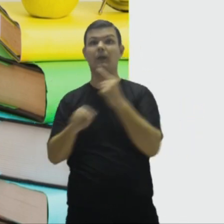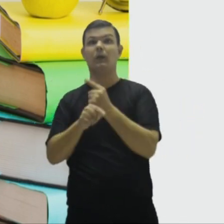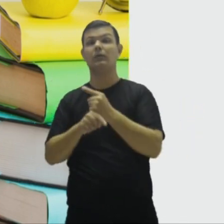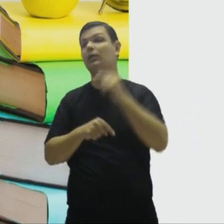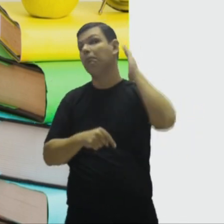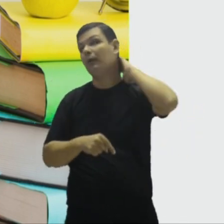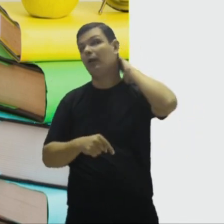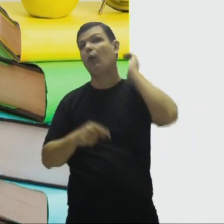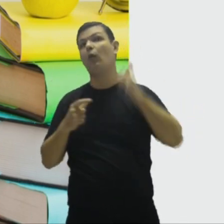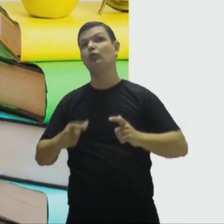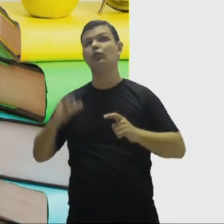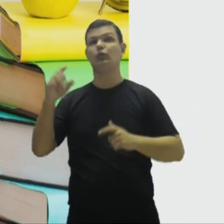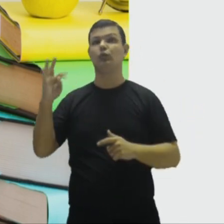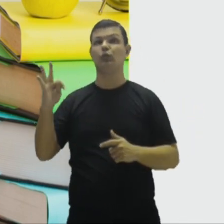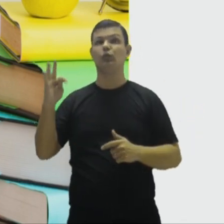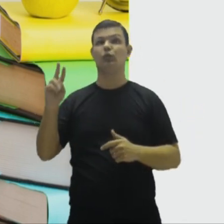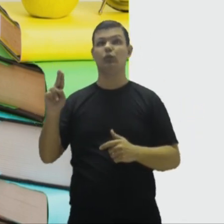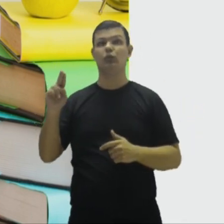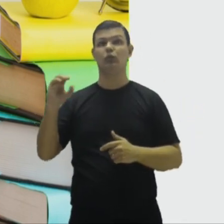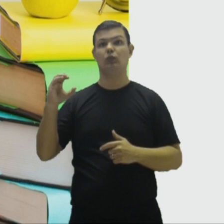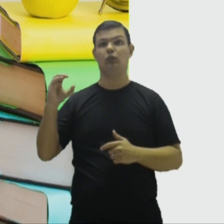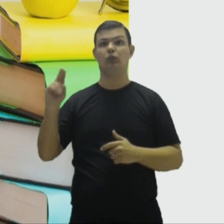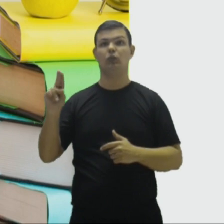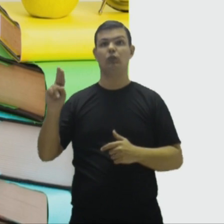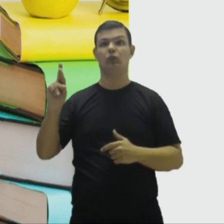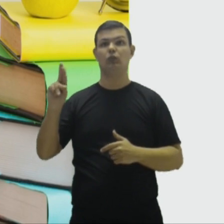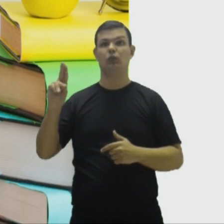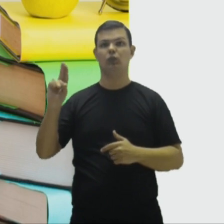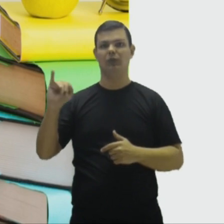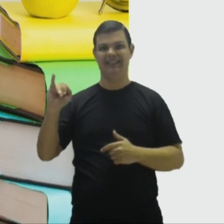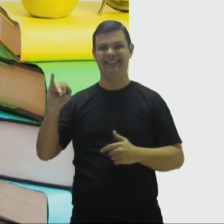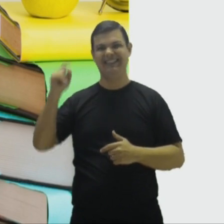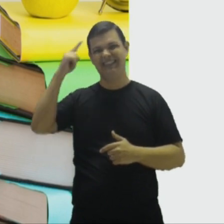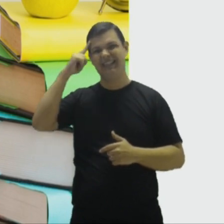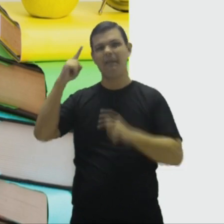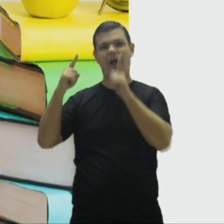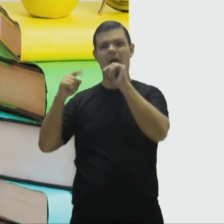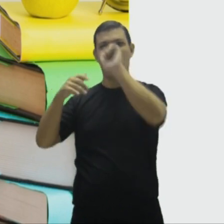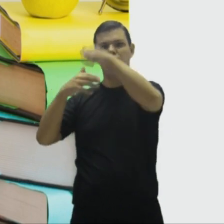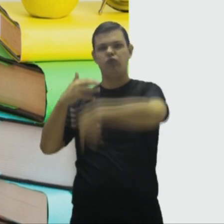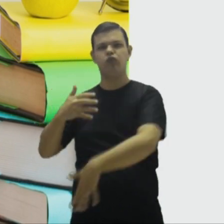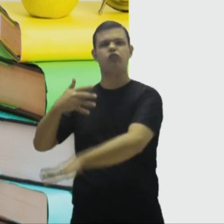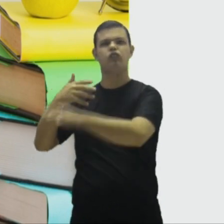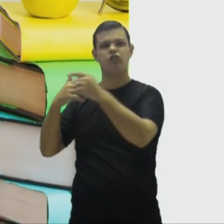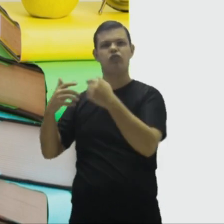ele está em Tucuruí, que é a região, inclusive, das hidrelétricas.